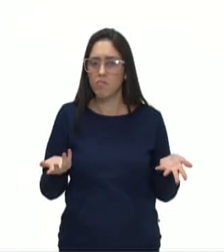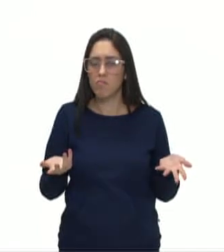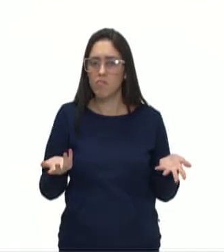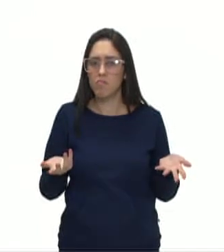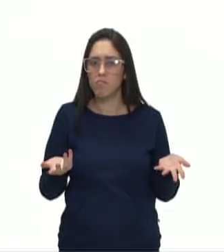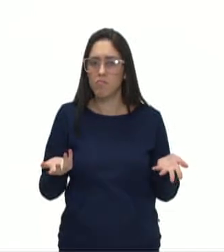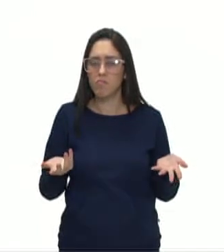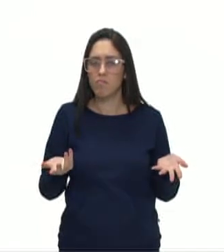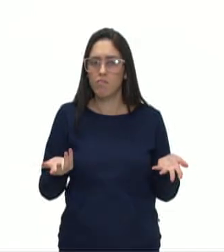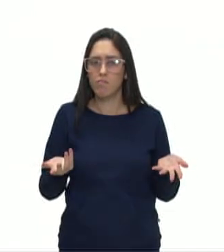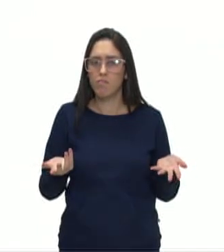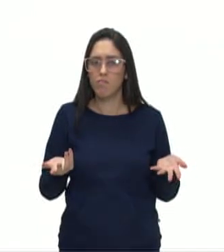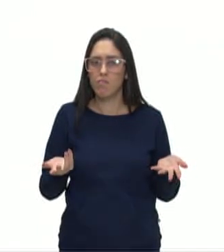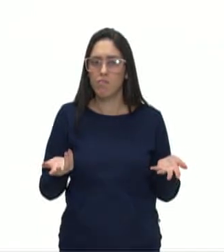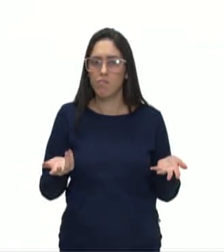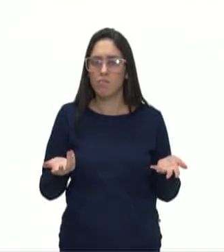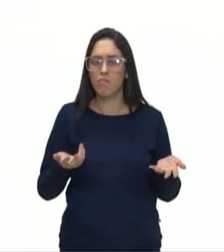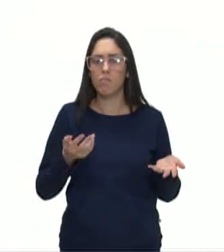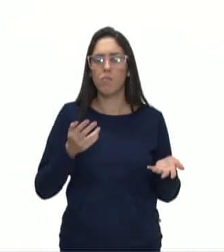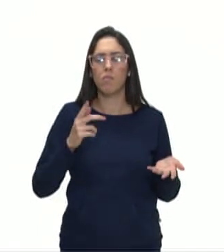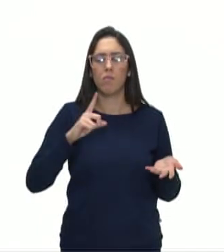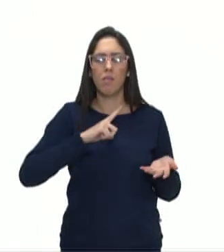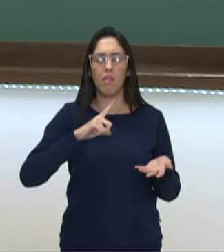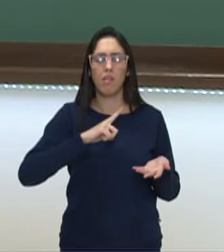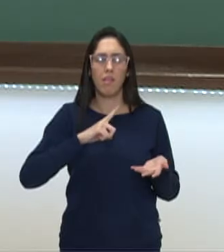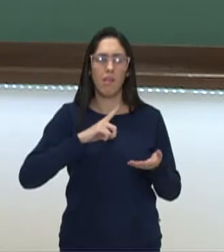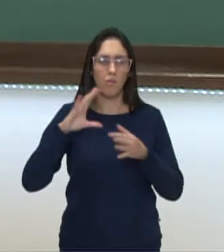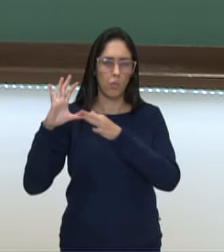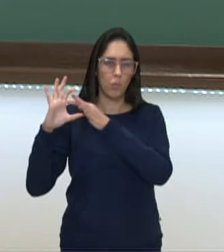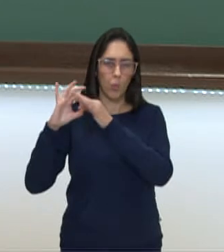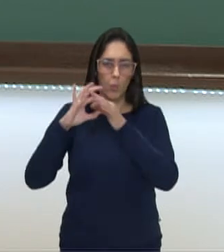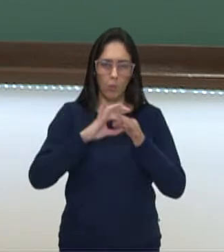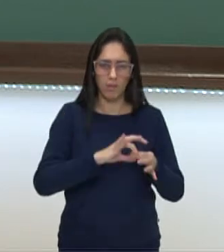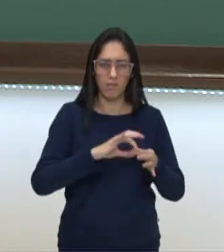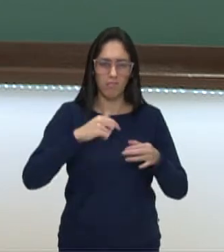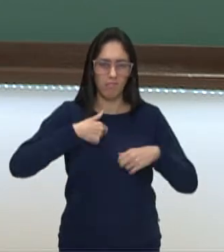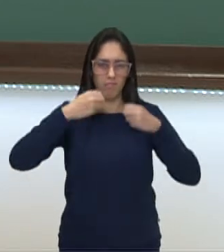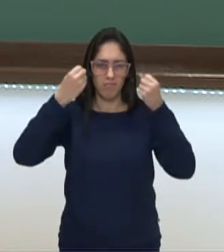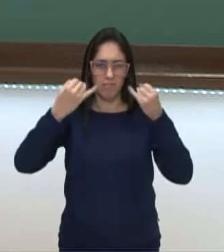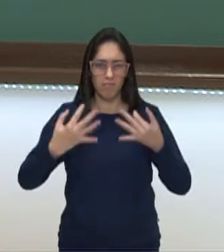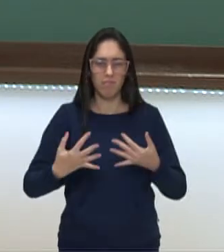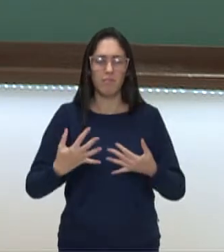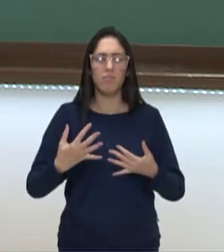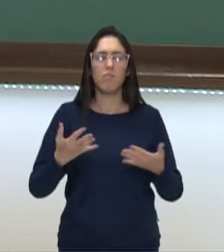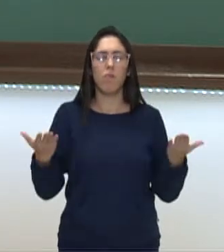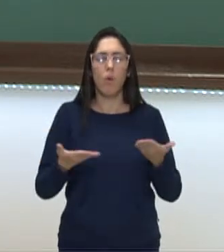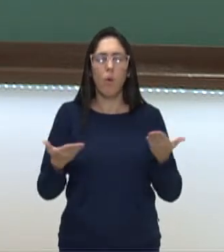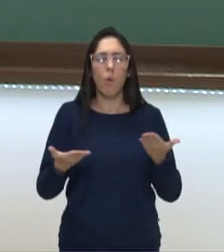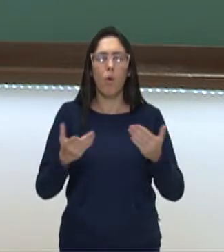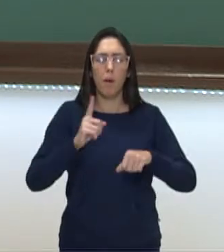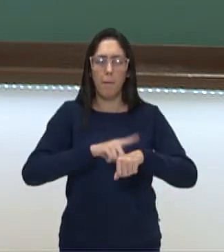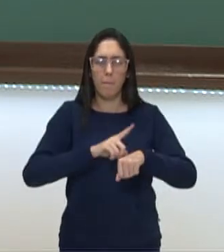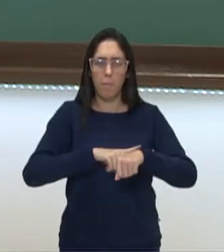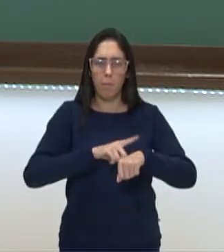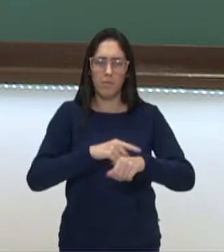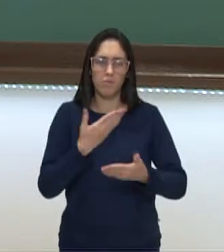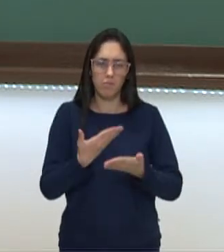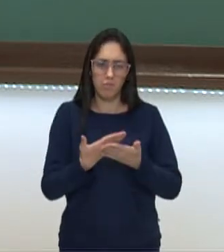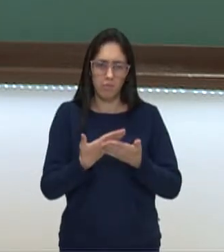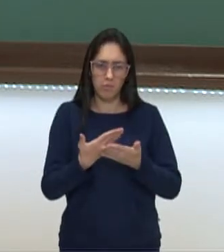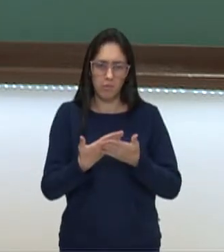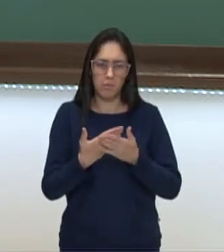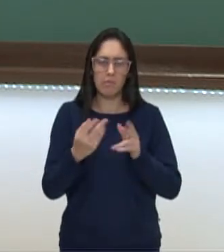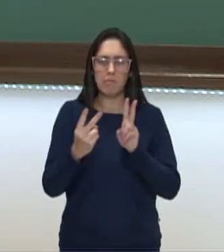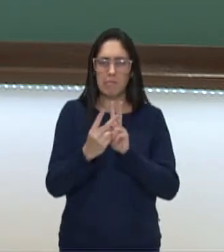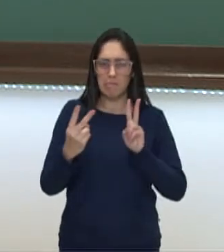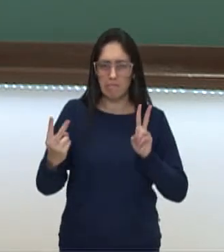alguma tecnologia? Voltando àquele contexto, né? Neste momento de estudo à distância, aí por conta